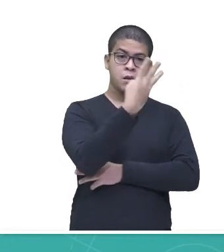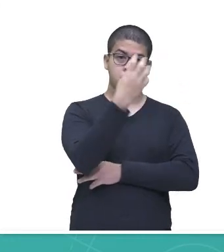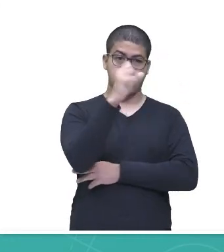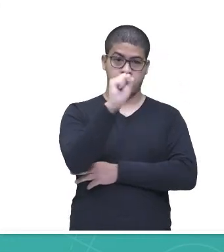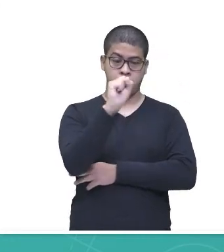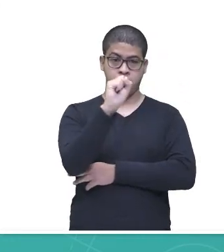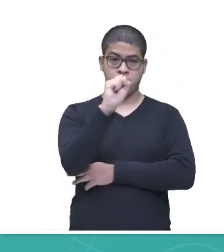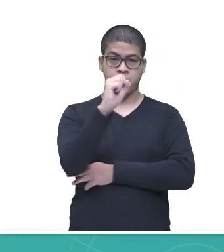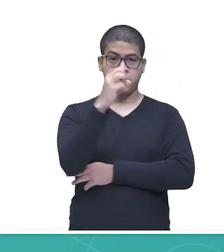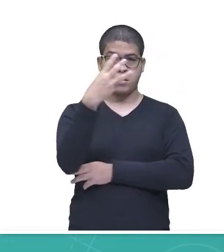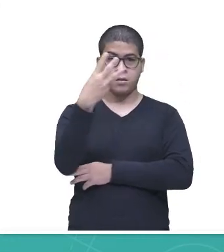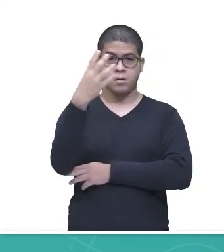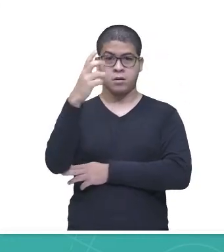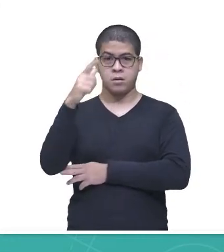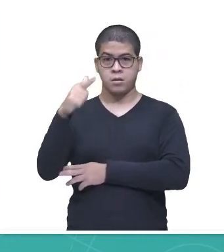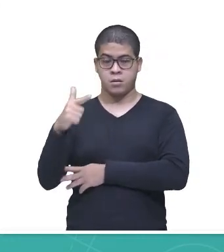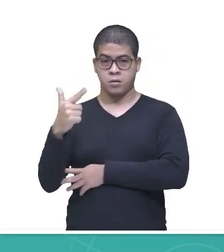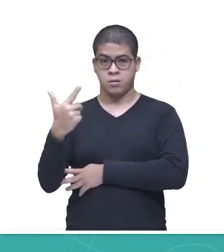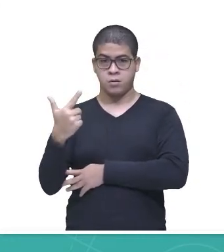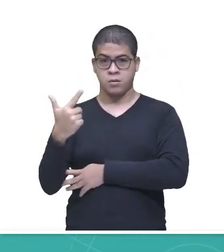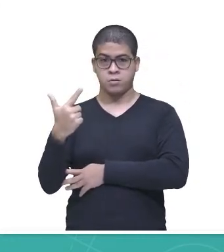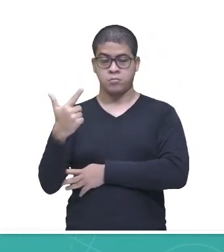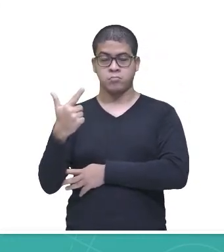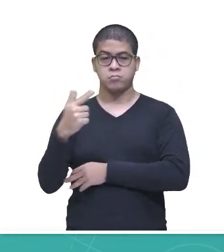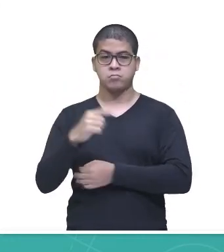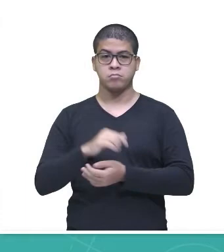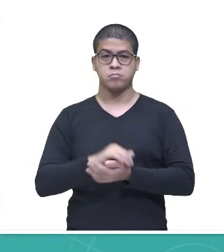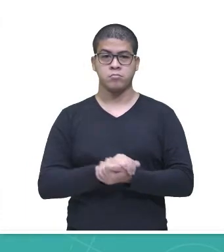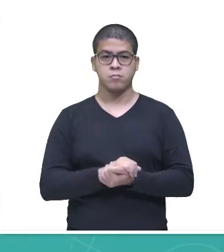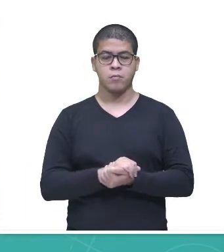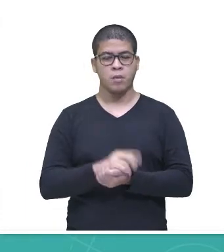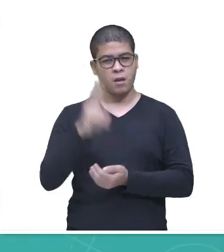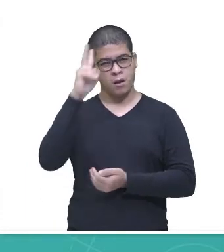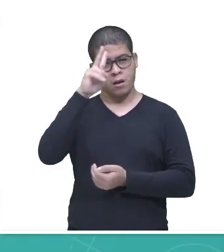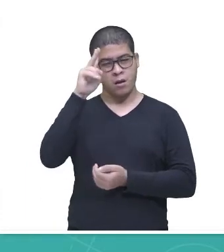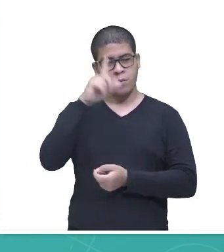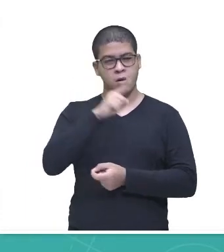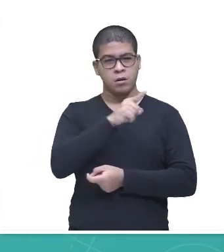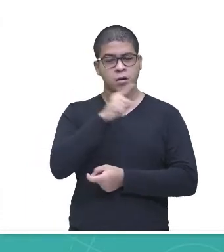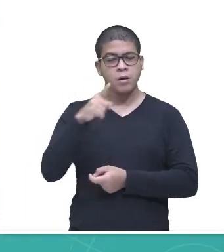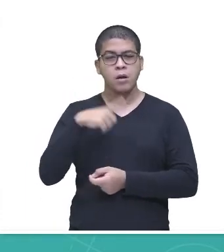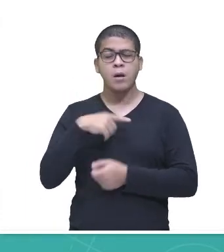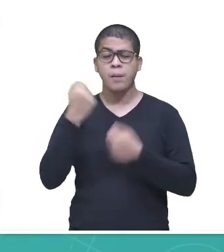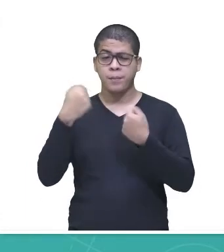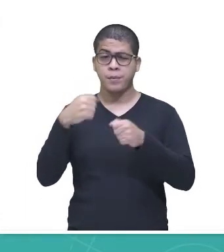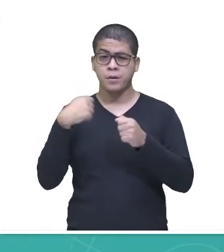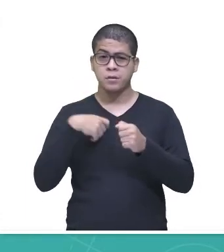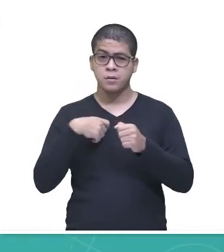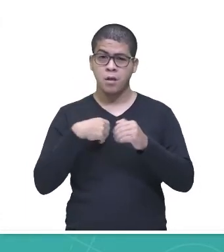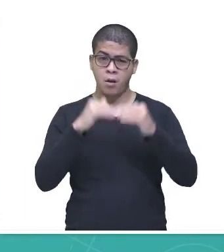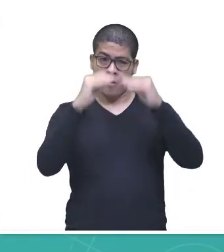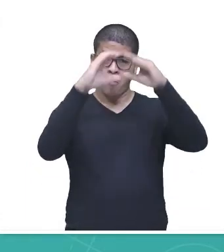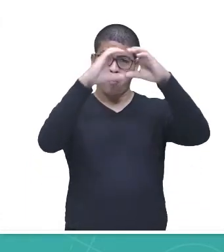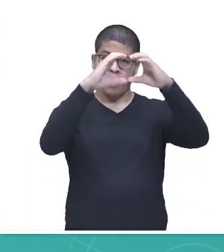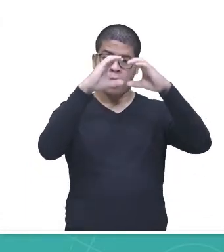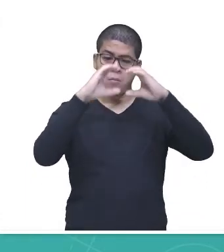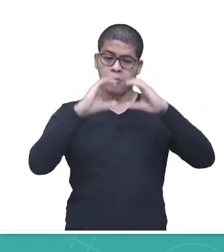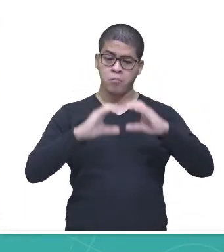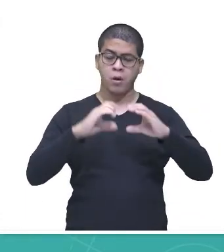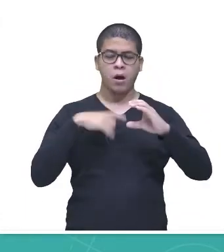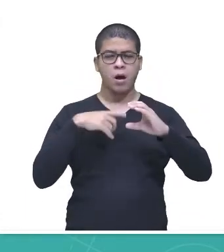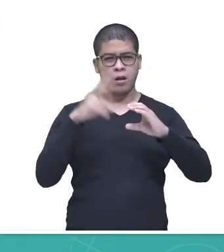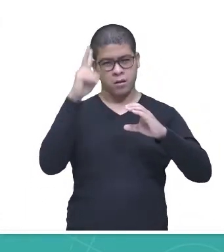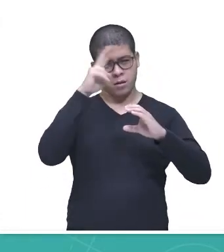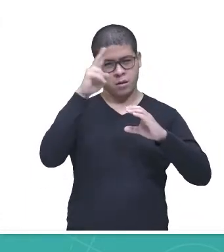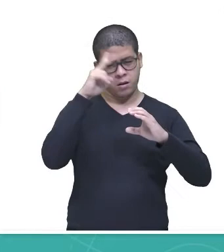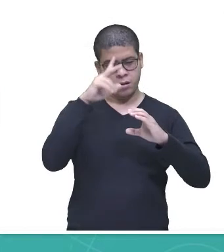38 minutos e 32 segundos. Lembrando que a gente sempre tem que colocar em ordem, na mesma